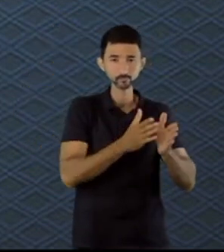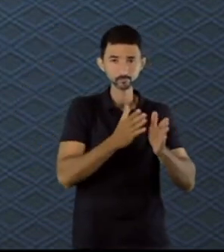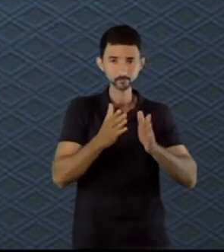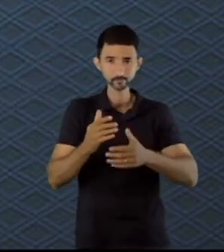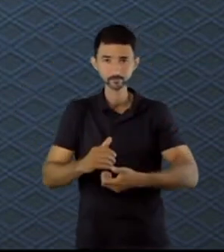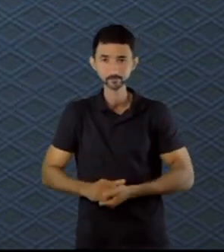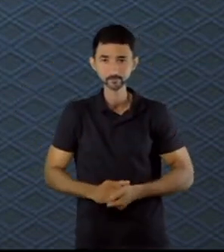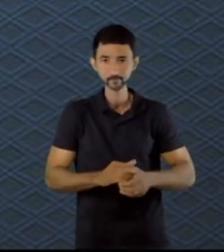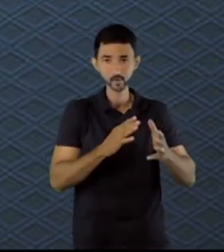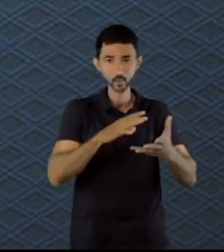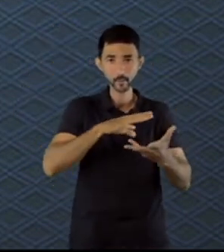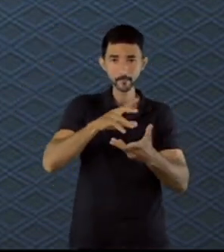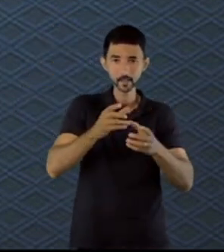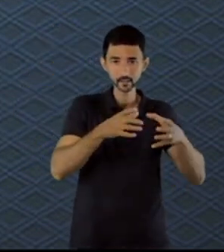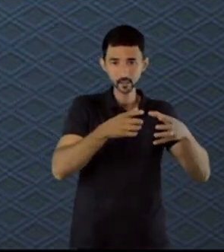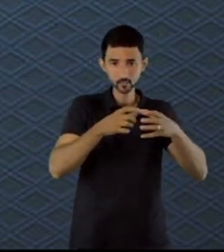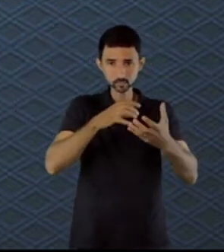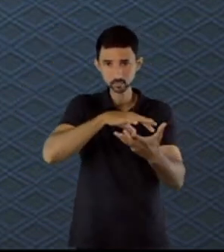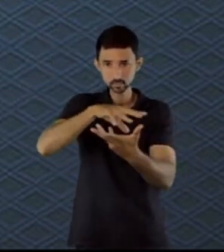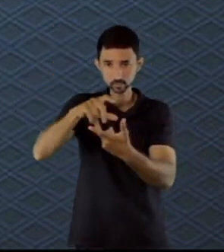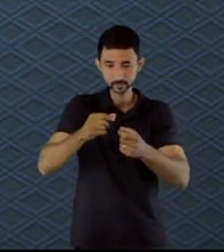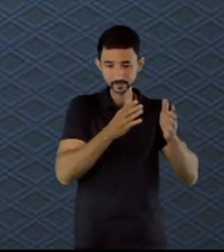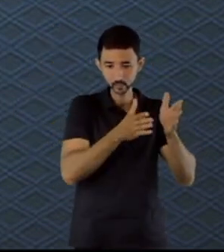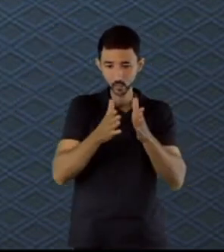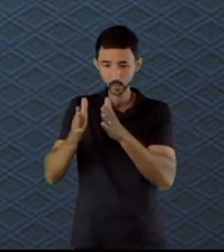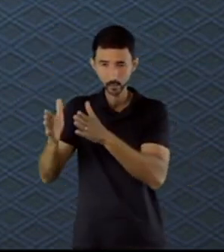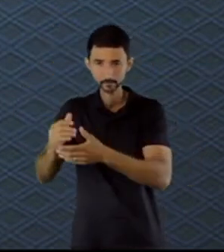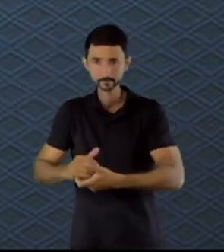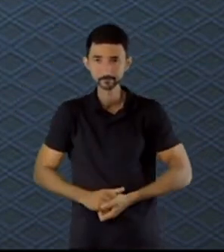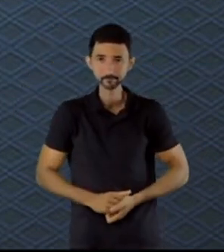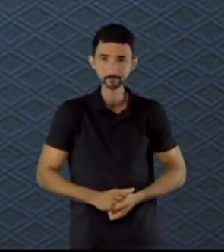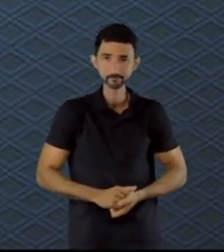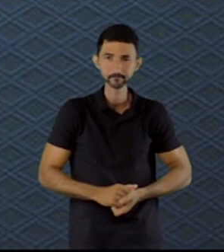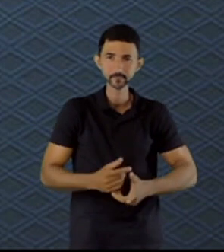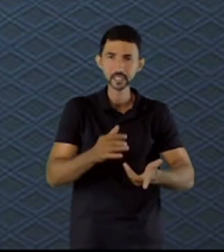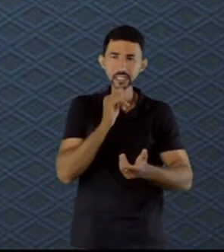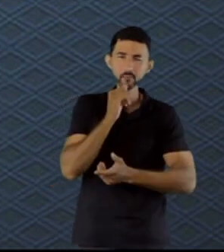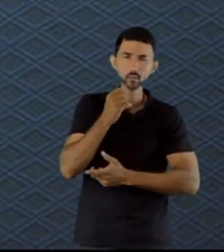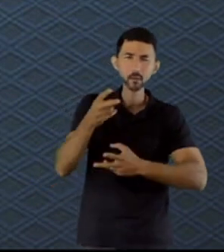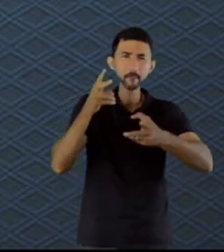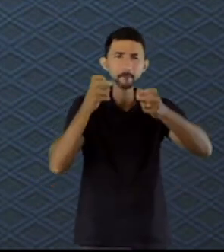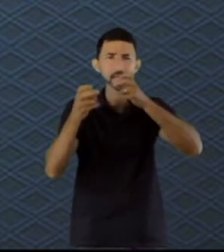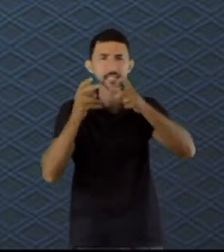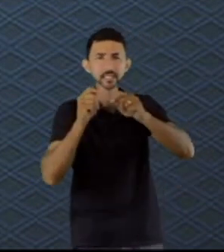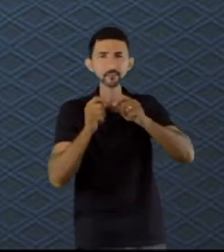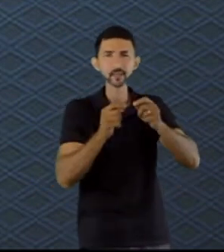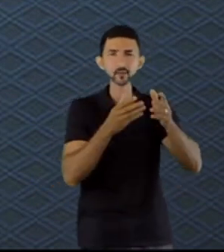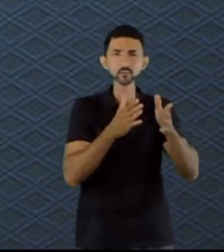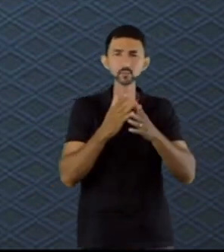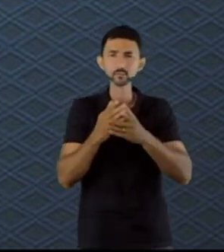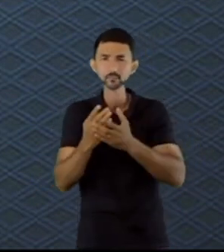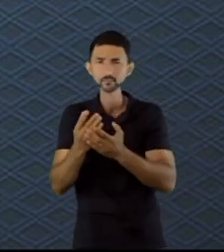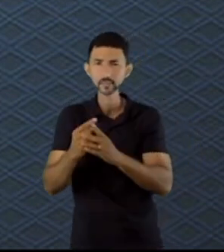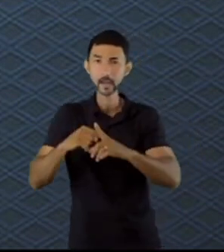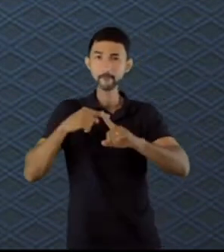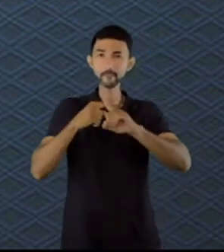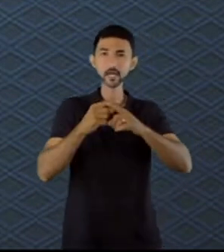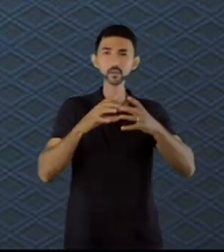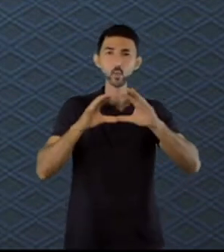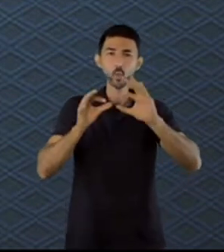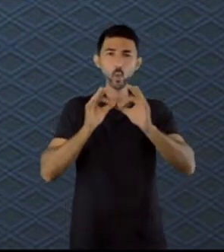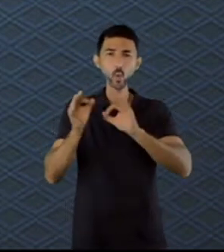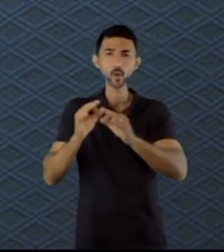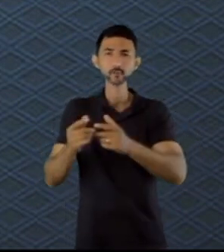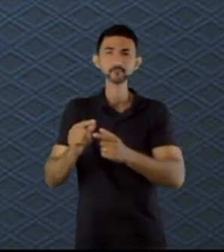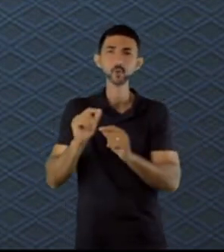aqui os planetas do Sistema Solar. Se você parar para ver, tem um planeta a mais aí, né, nesse